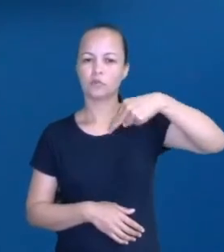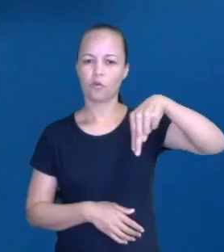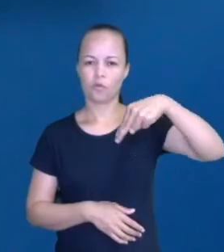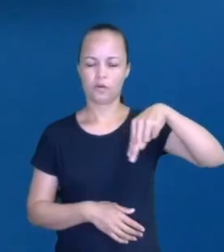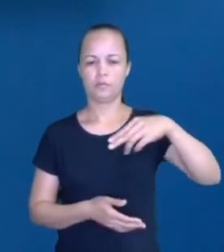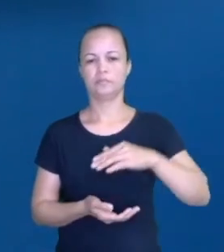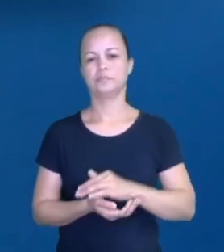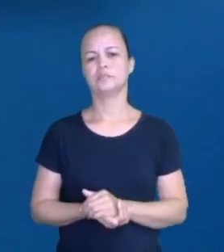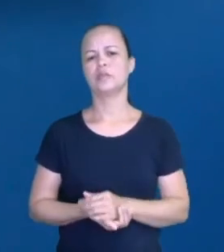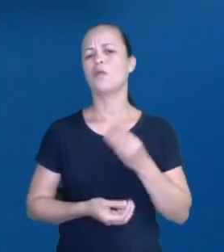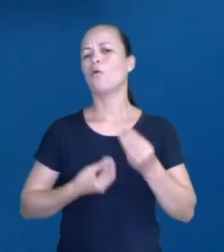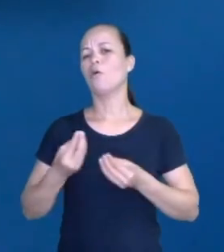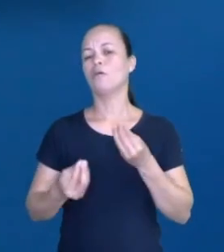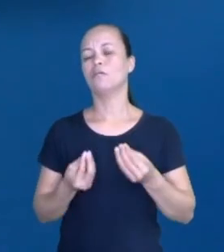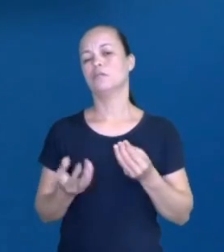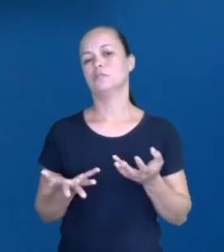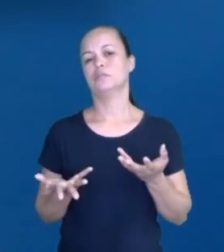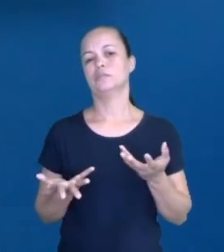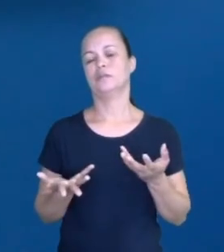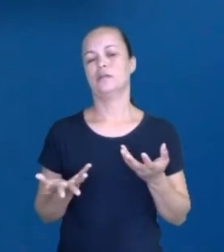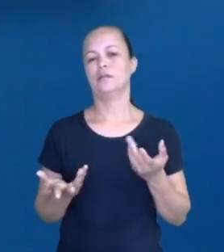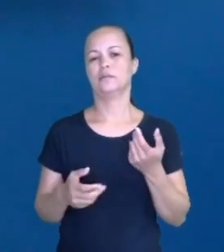para ela agora. Como será que ela vai